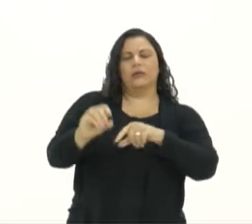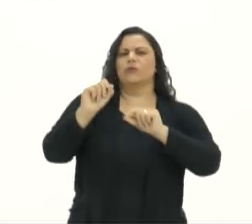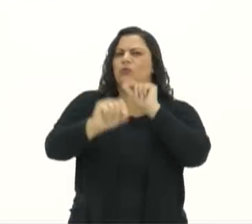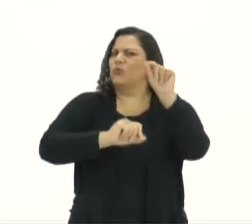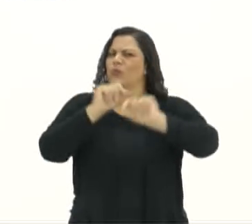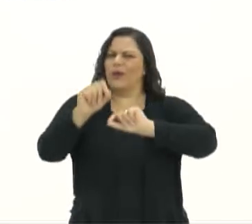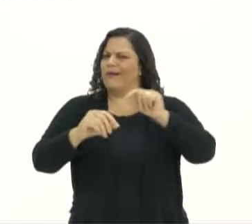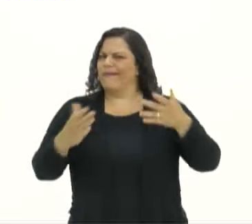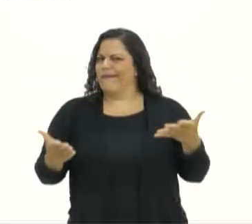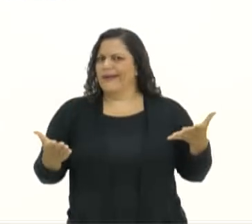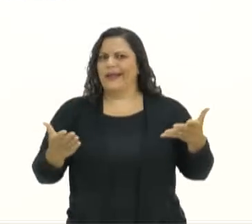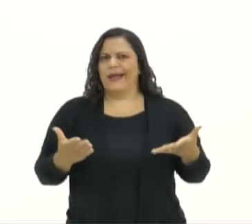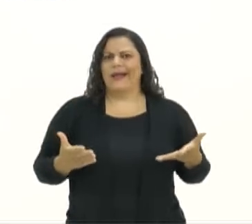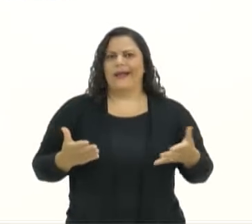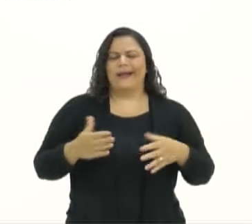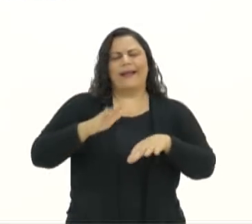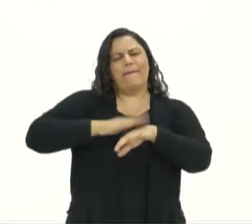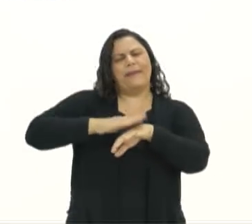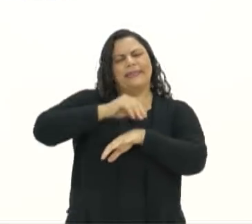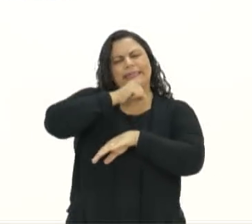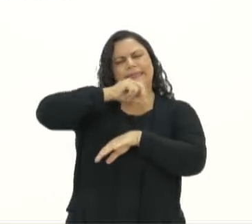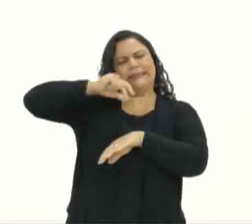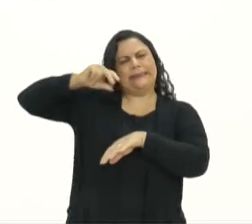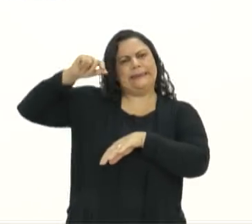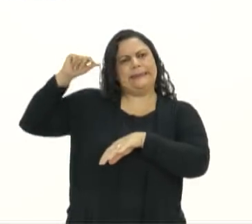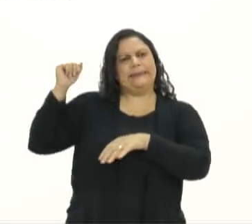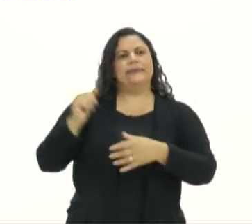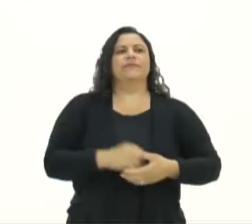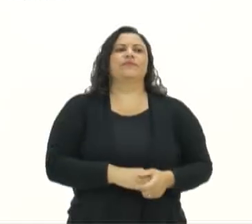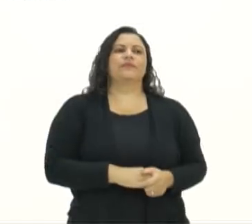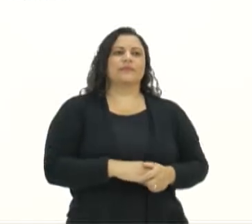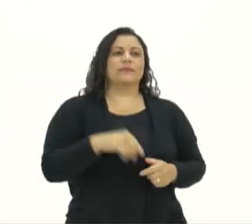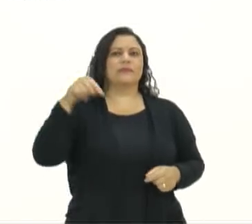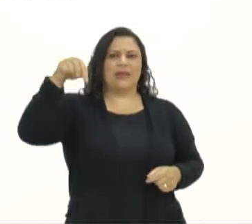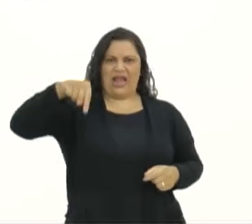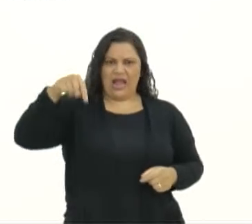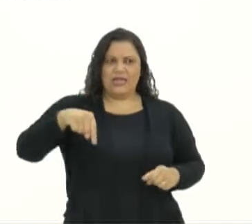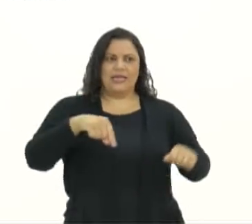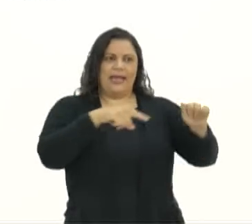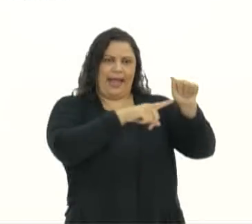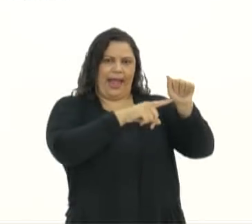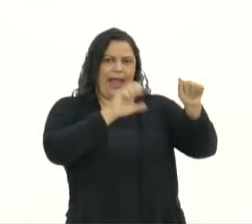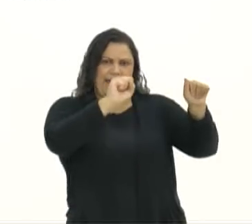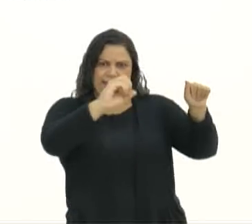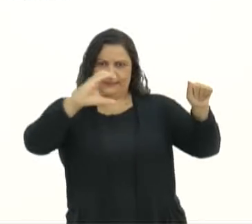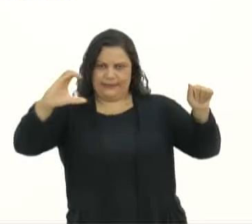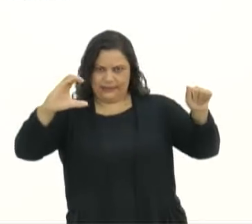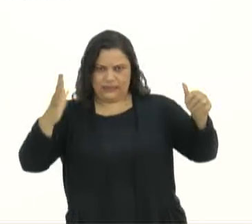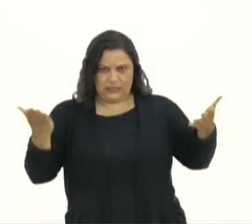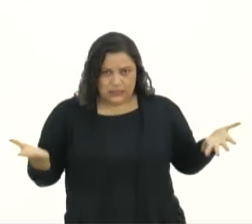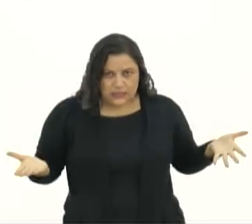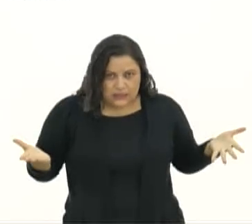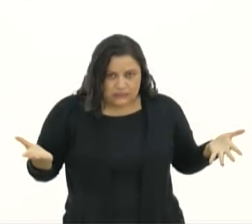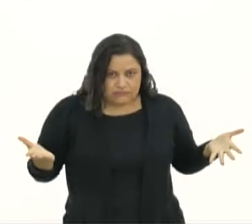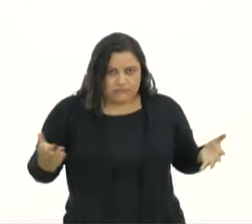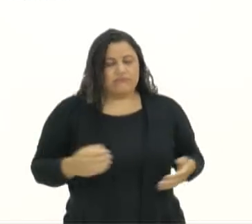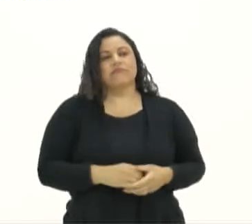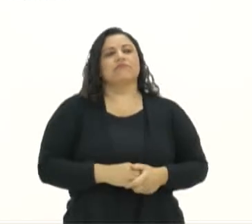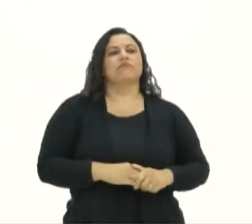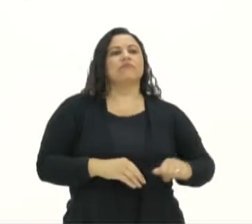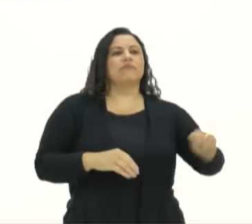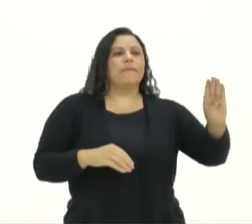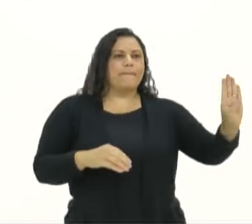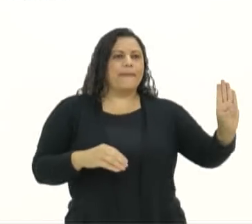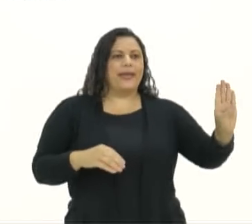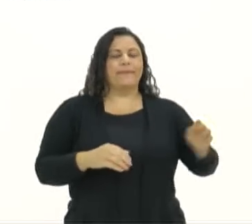das mais antigas? A travessia da Ilha de Porto Belo, aqui em Santa Catarina. Existe, hein? Essa travessia existe. A